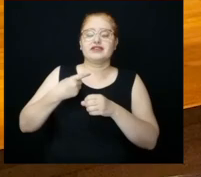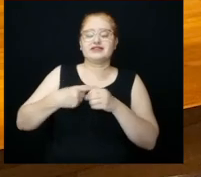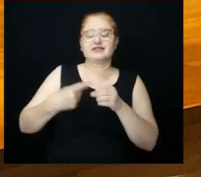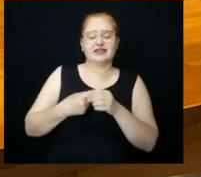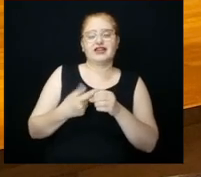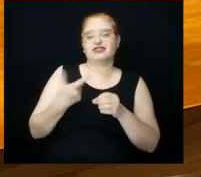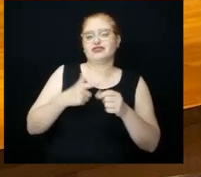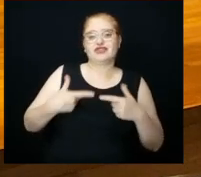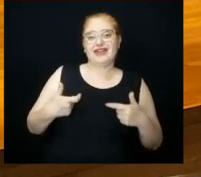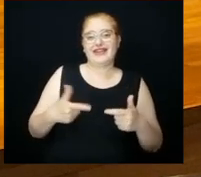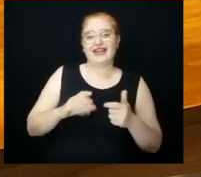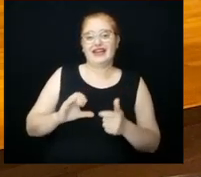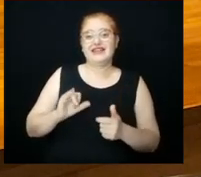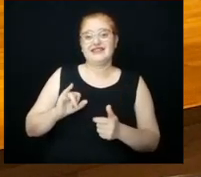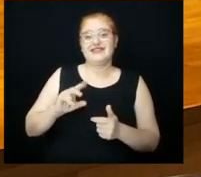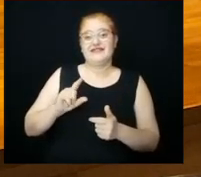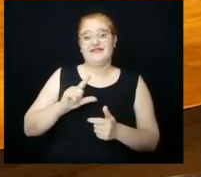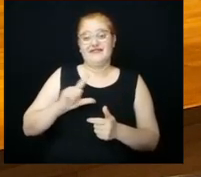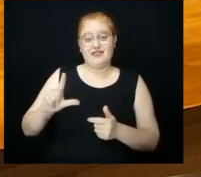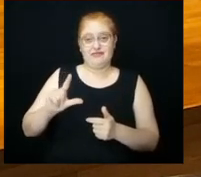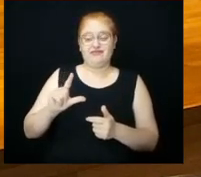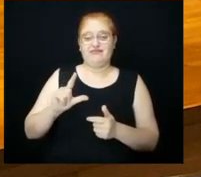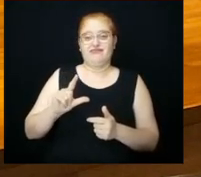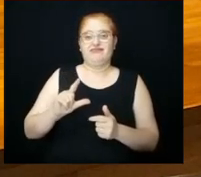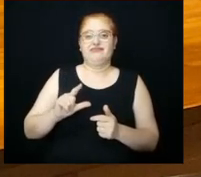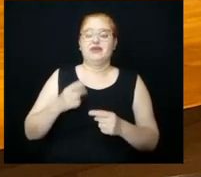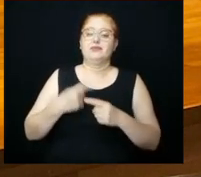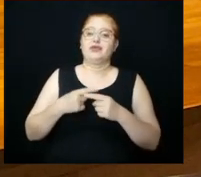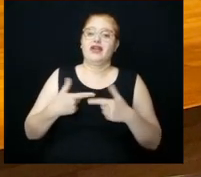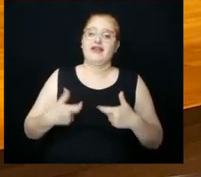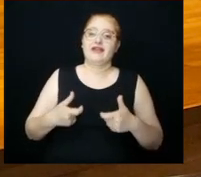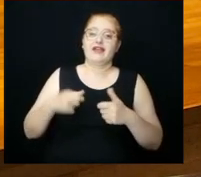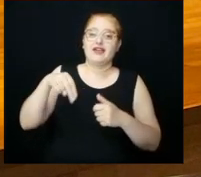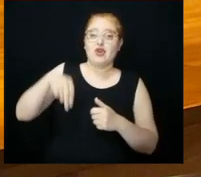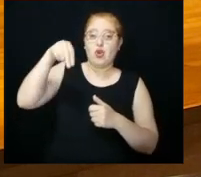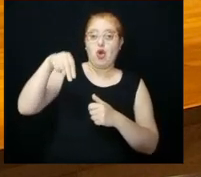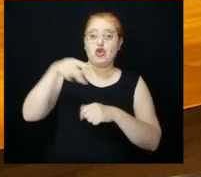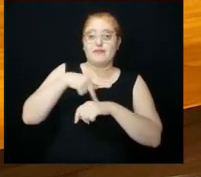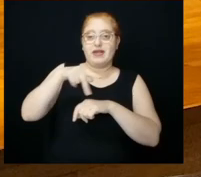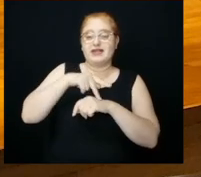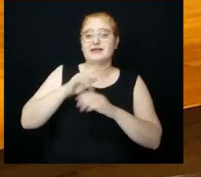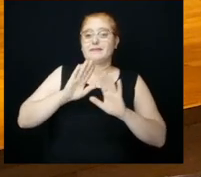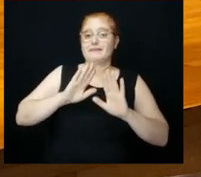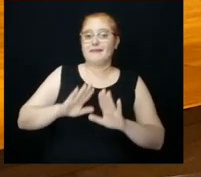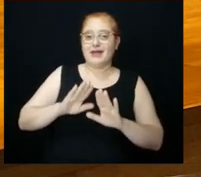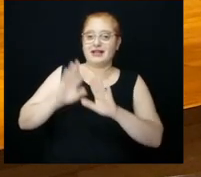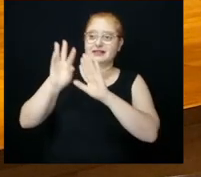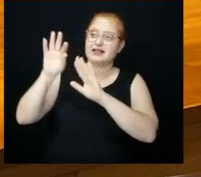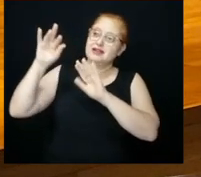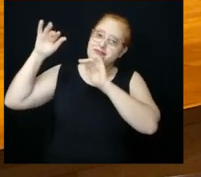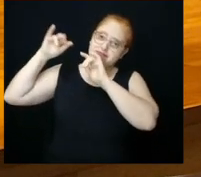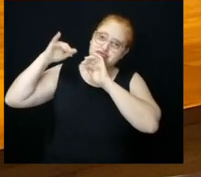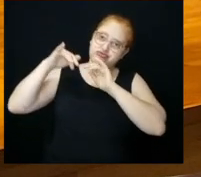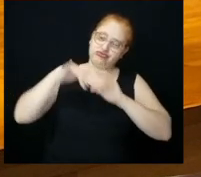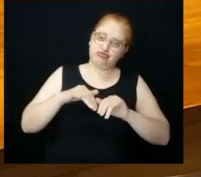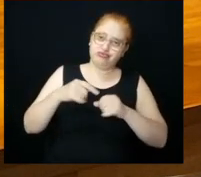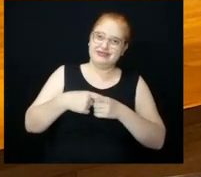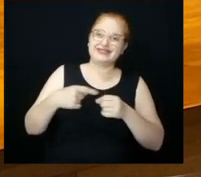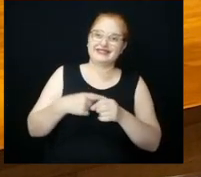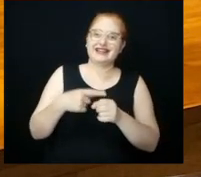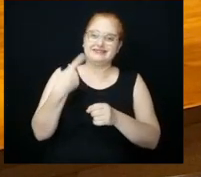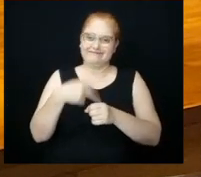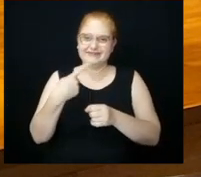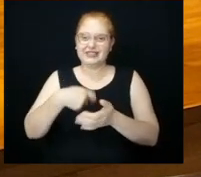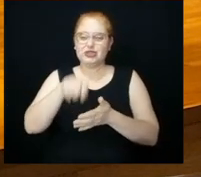anos. Ao princípio, a guerra estava no norte, mas quando chega na sua cidade, ele conta